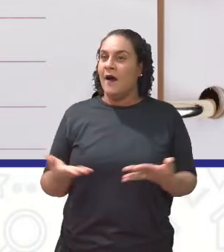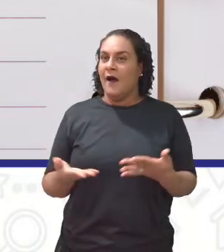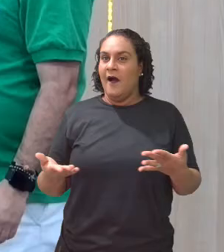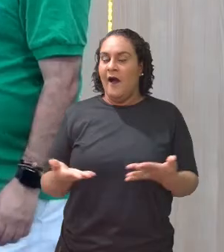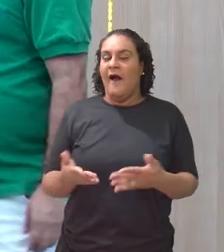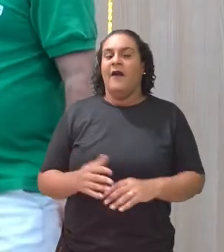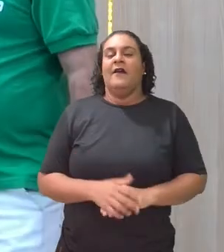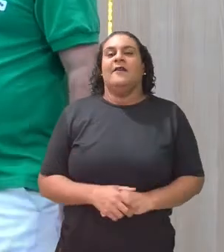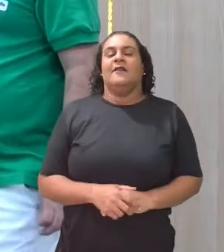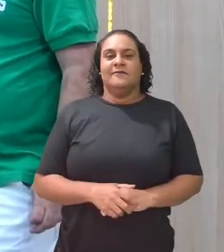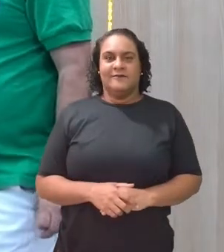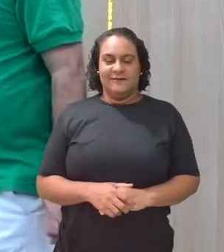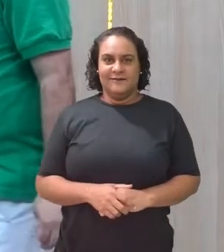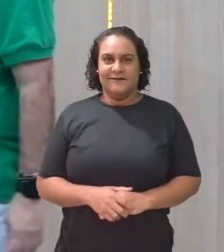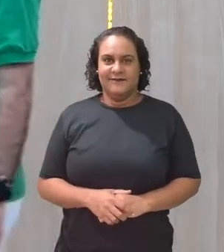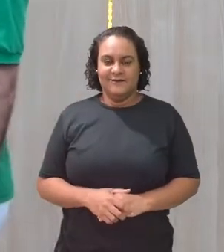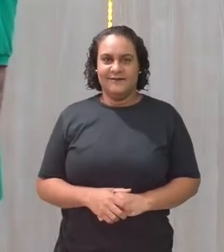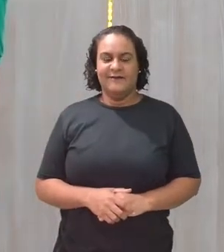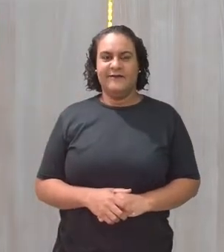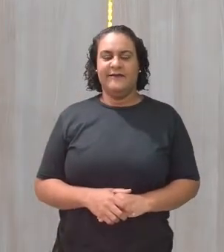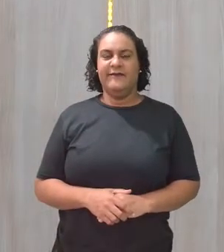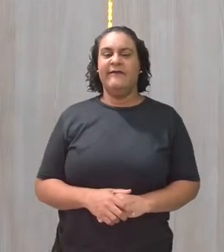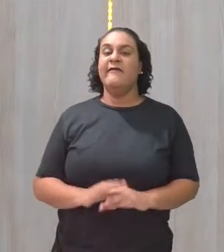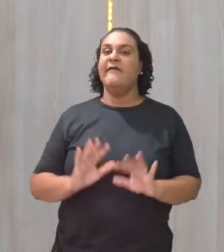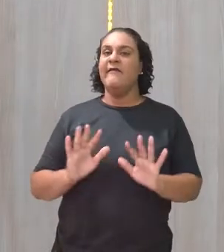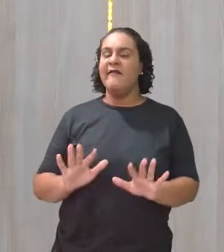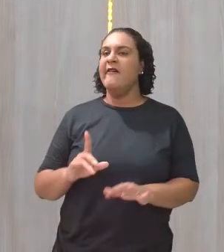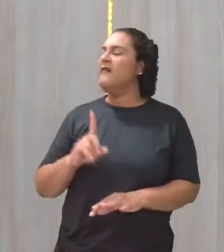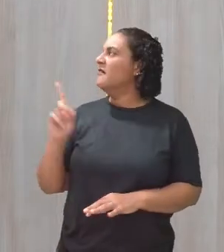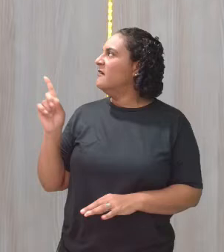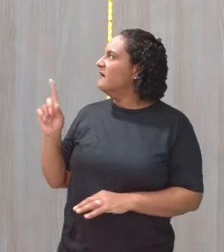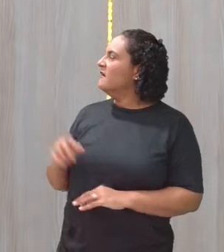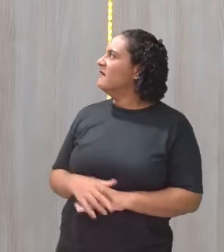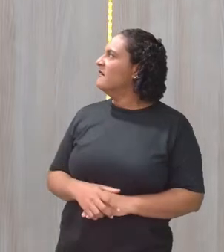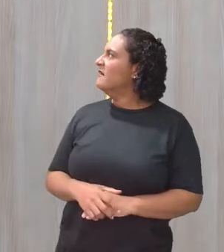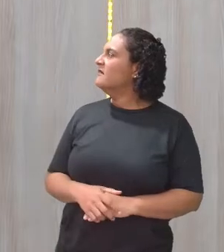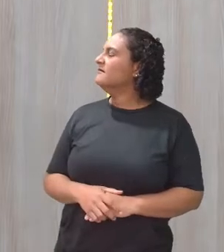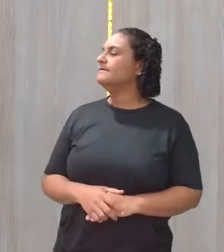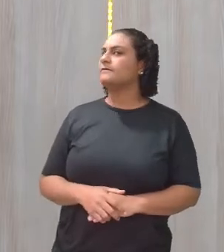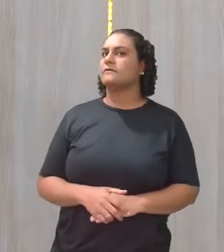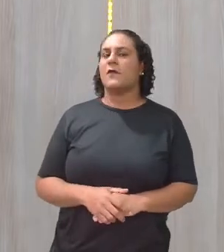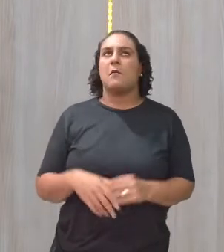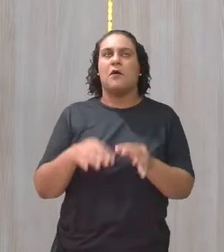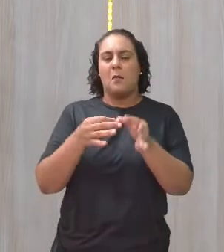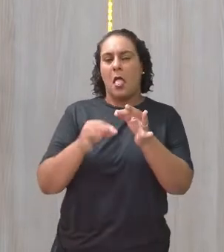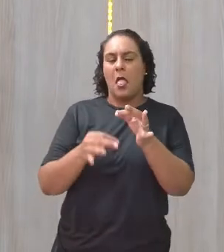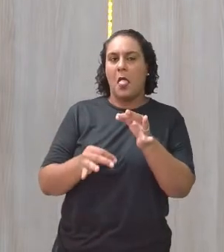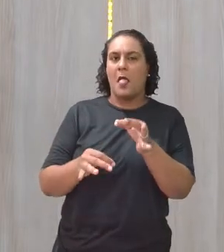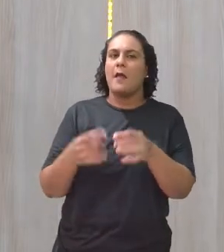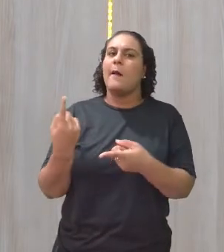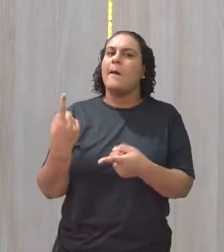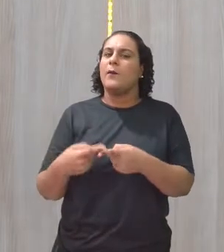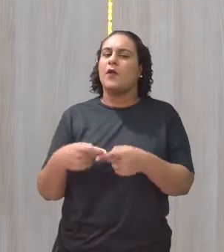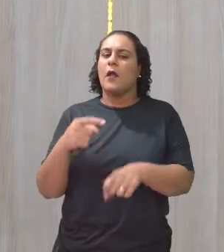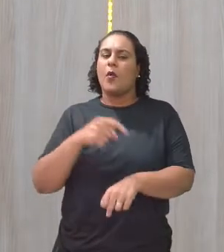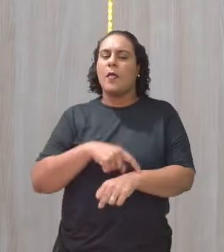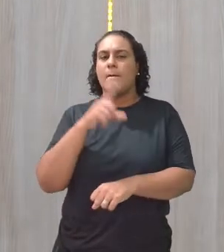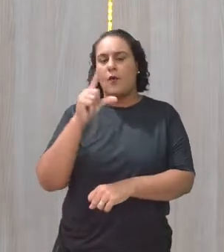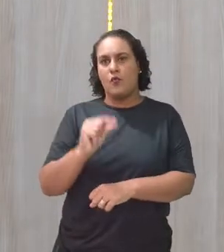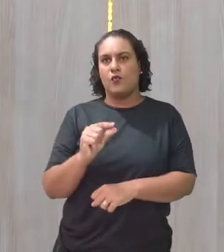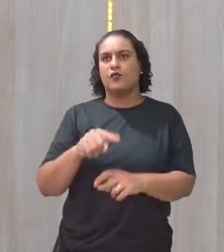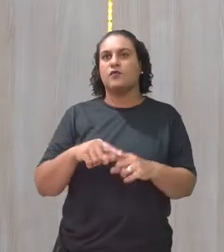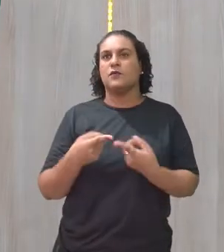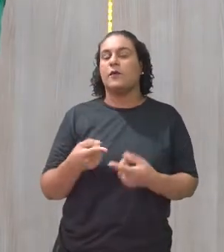pode, né? Então vai ficar assim, ó, não pode prolongar muito por conta do nosso tempo. Mas vai ficar aqui, ó, suas